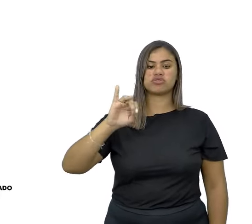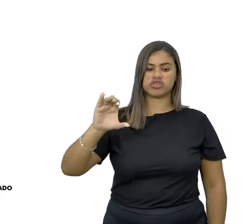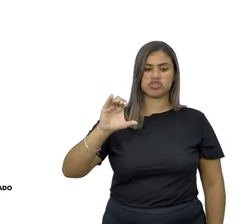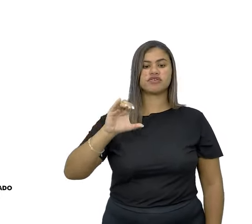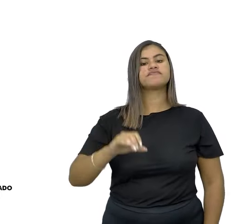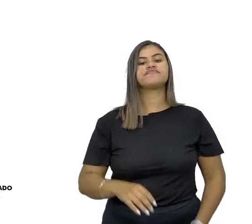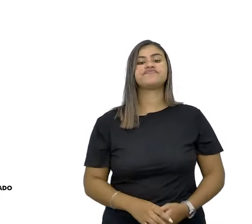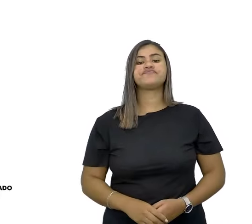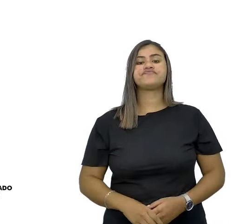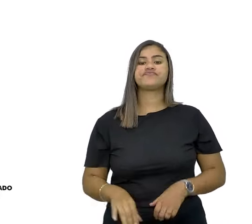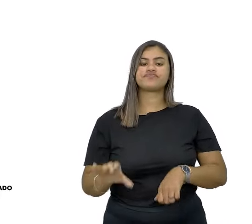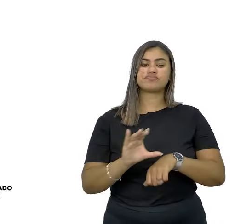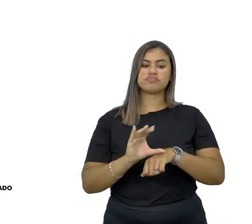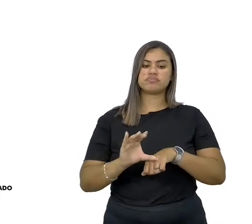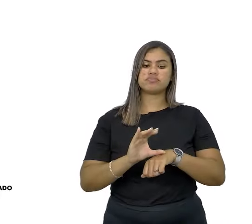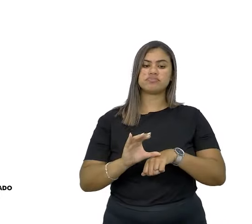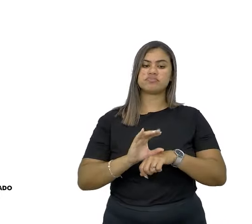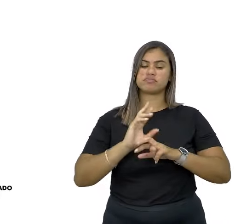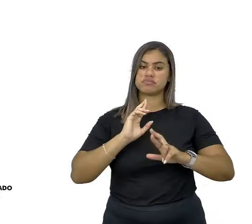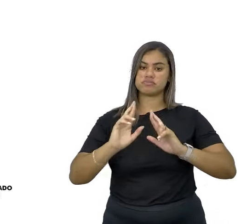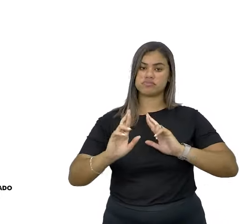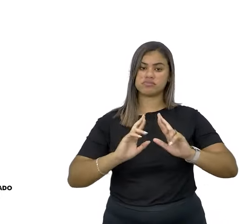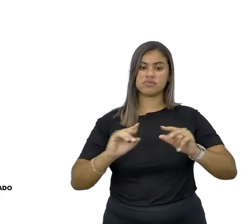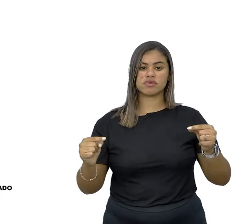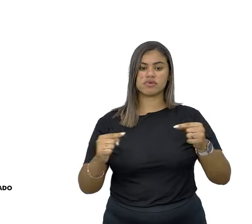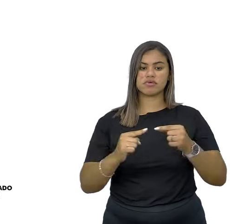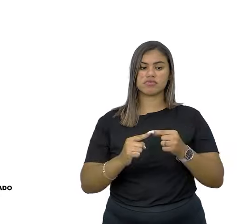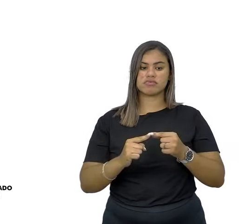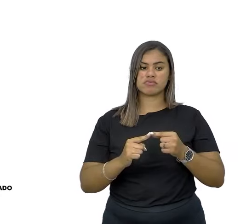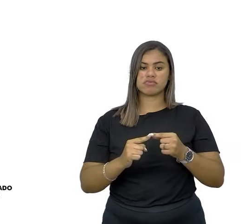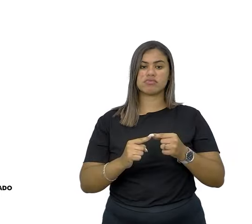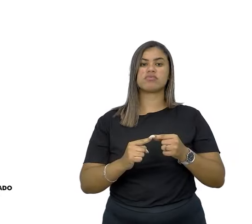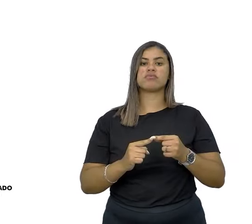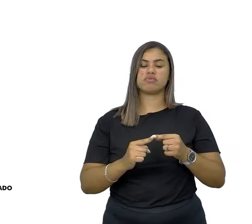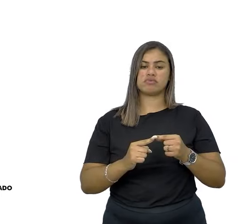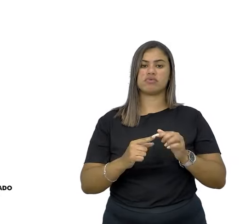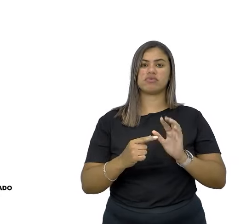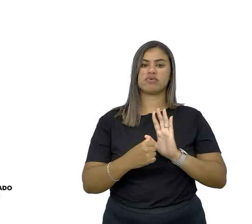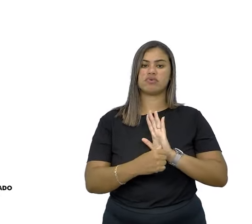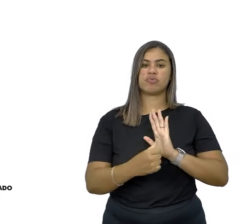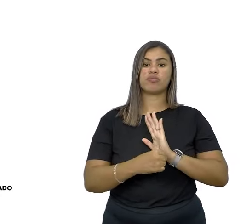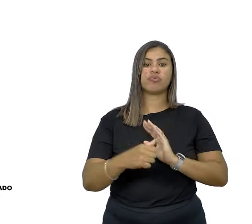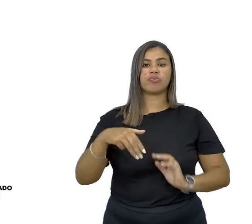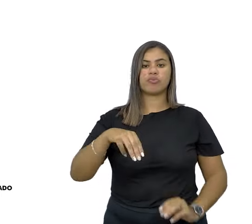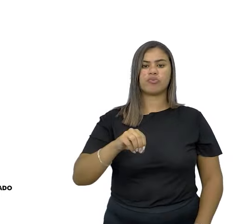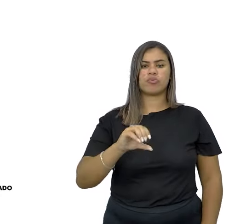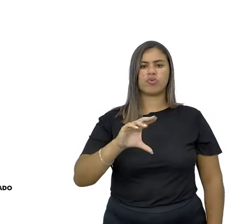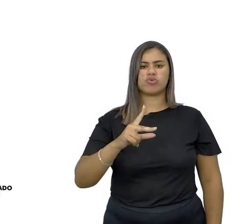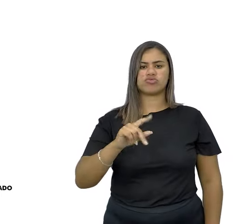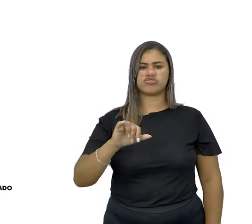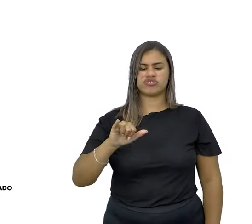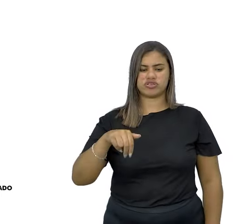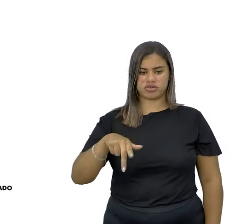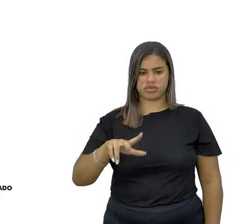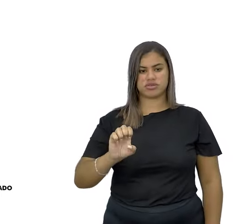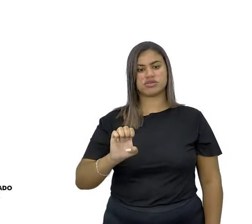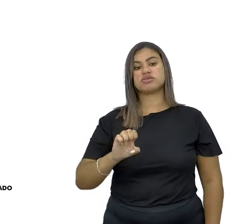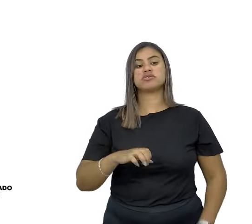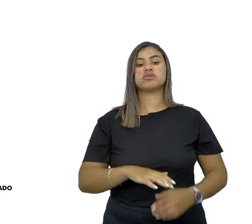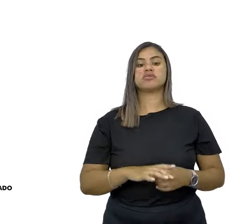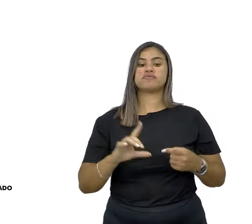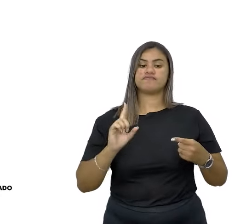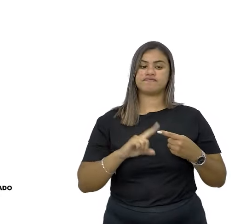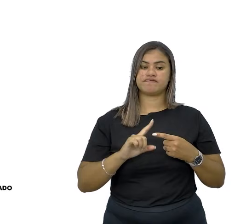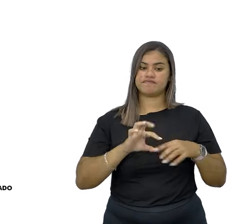esse conceito da resolução de problemas de acordo com a nossa autora ONU TIC. Vamos falar um pouquinho sobre elas. A primeira é preparação